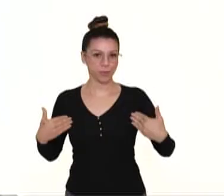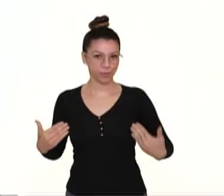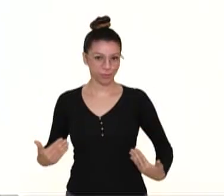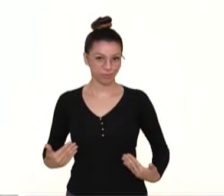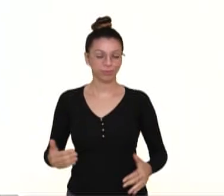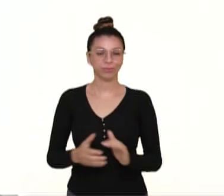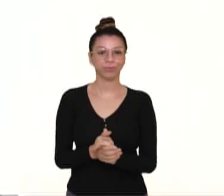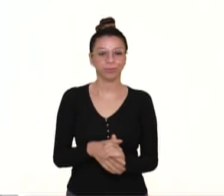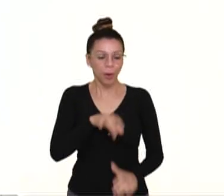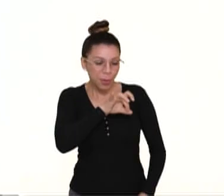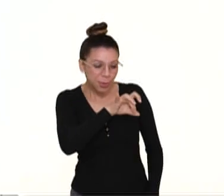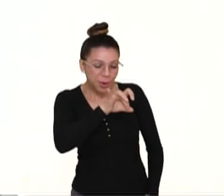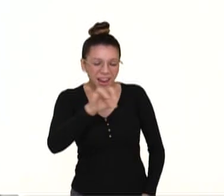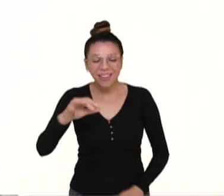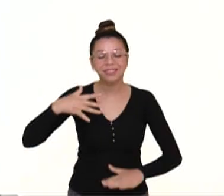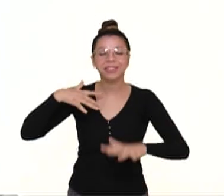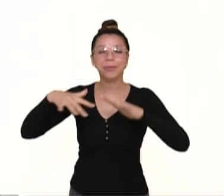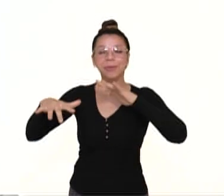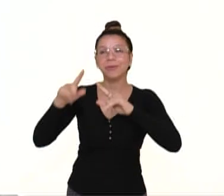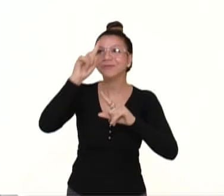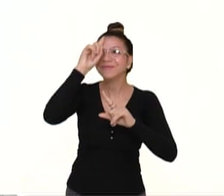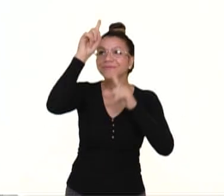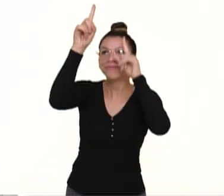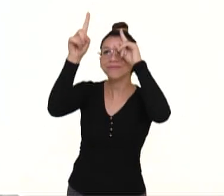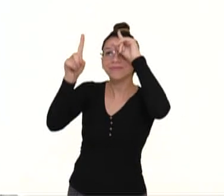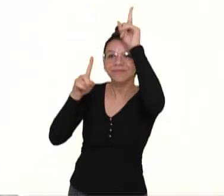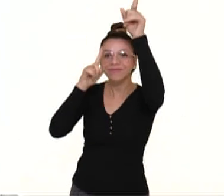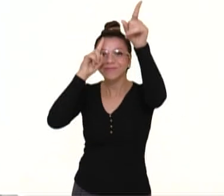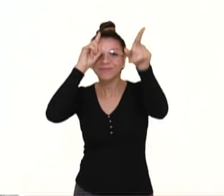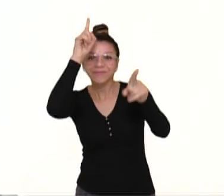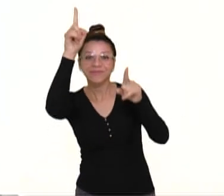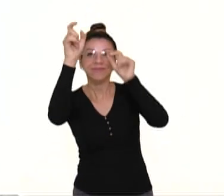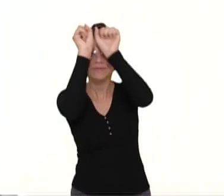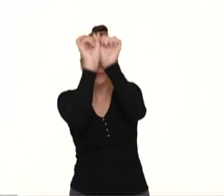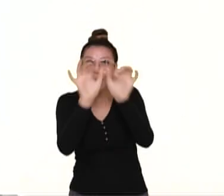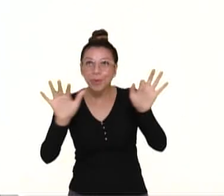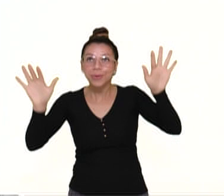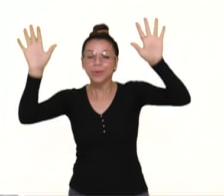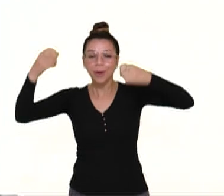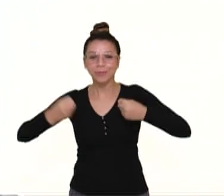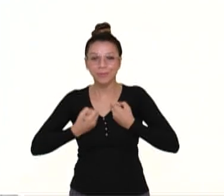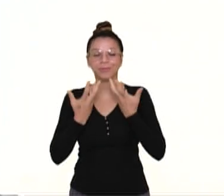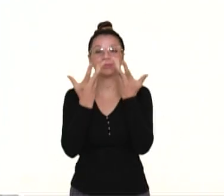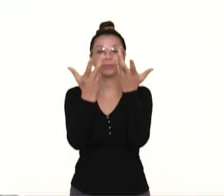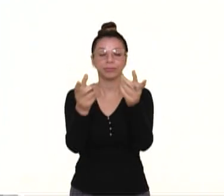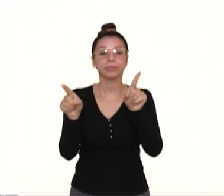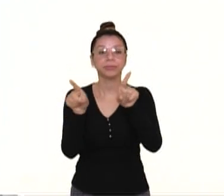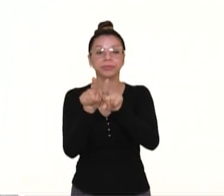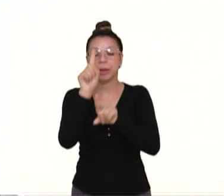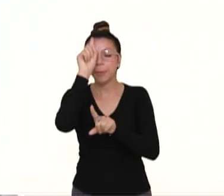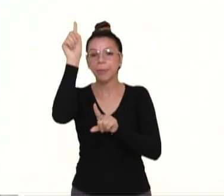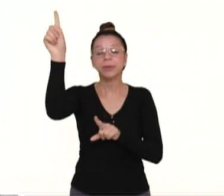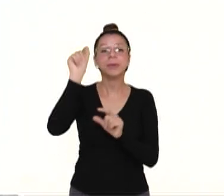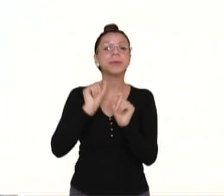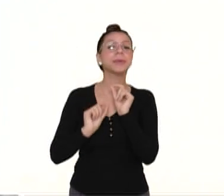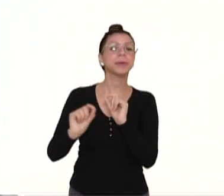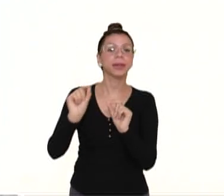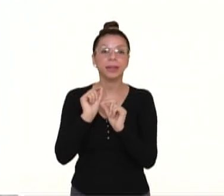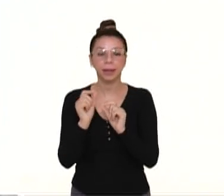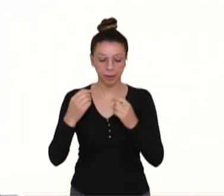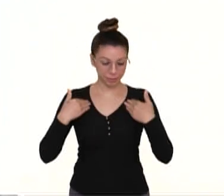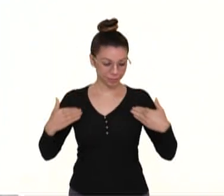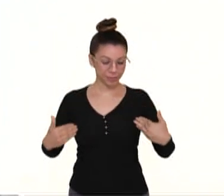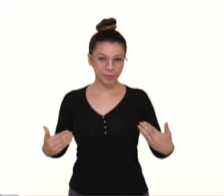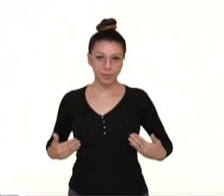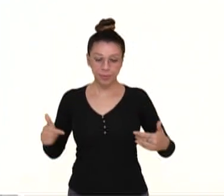Tá? Cada movimento é pensamento. Uma vez que pensar pode ser considerado uma ação que envolve todo o